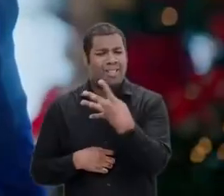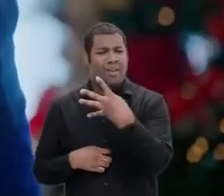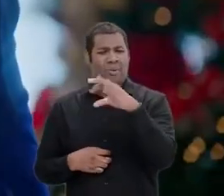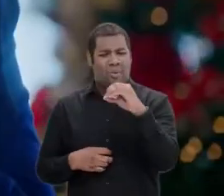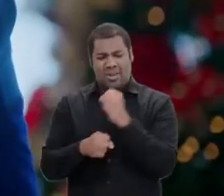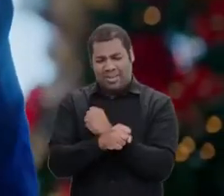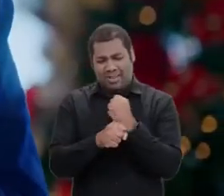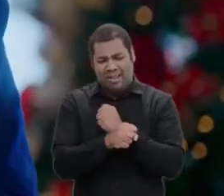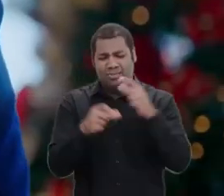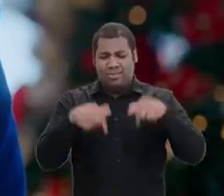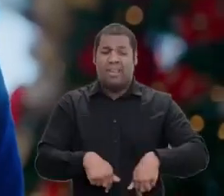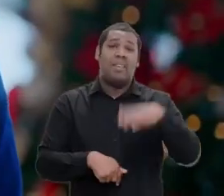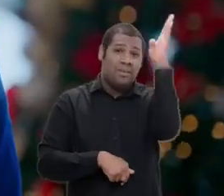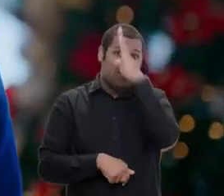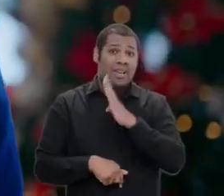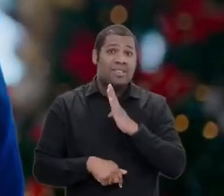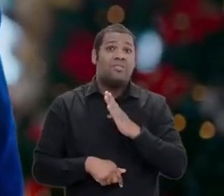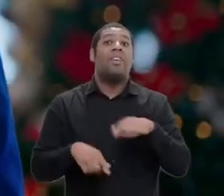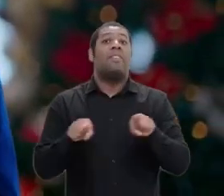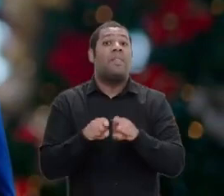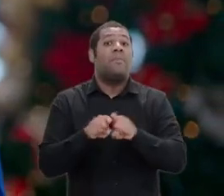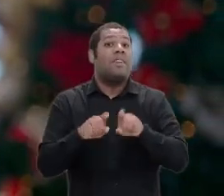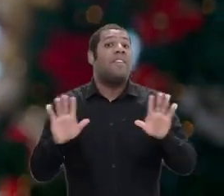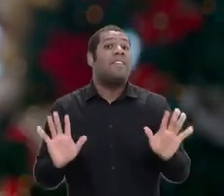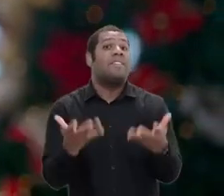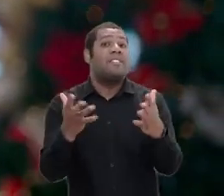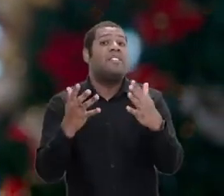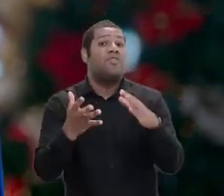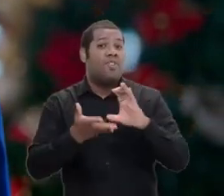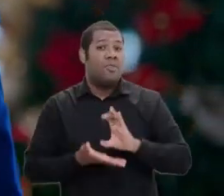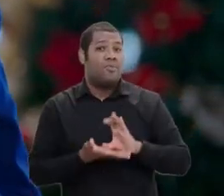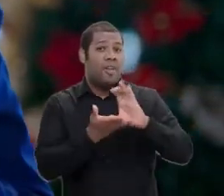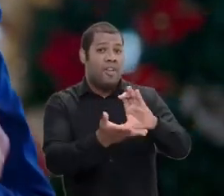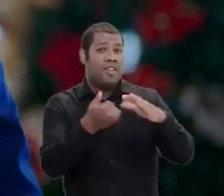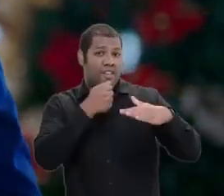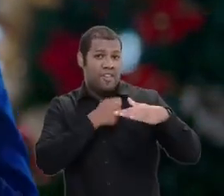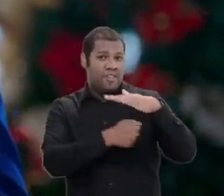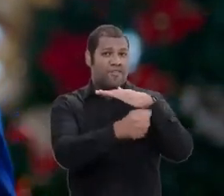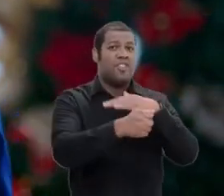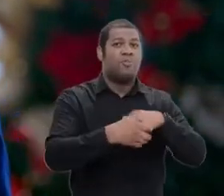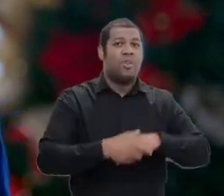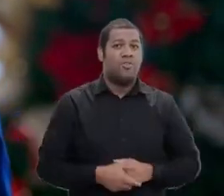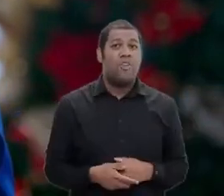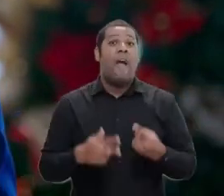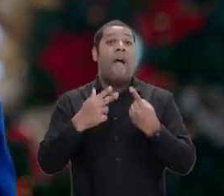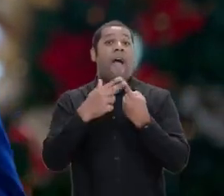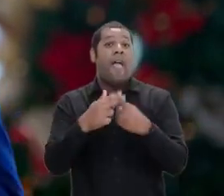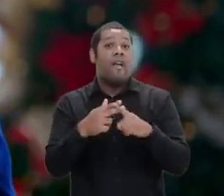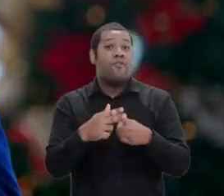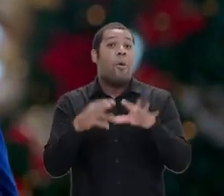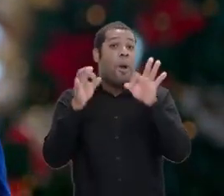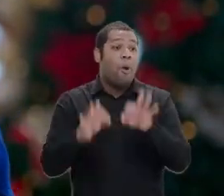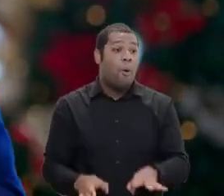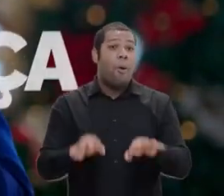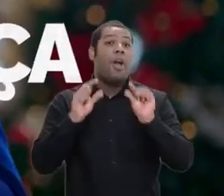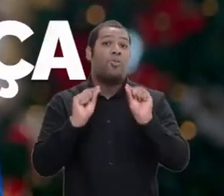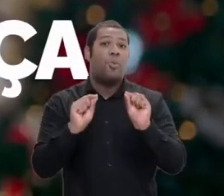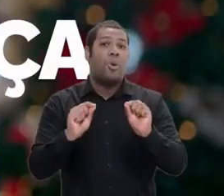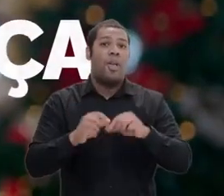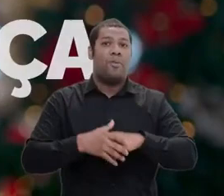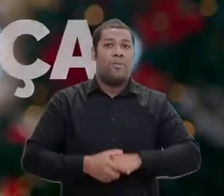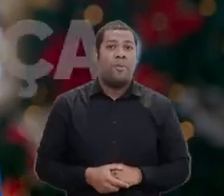há 40 anos no Brasil. Além de estimular os investimentos e as exportações, a reforma corrige